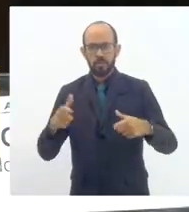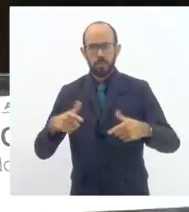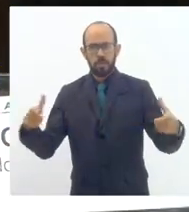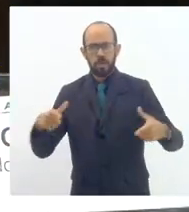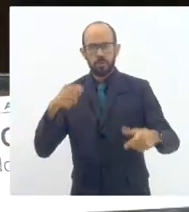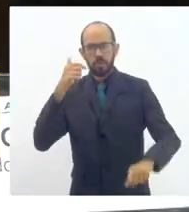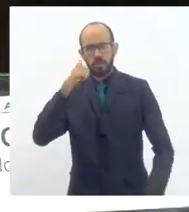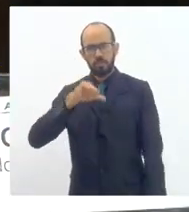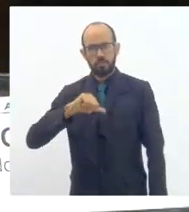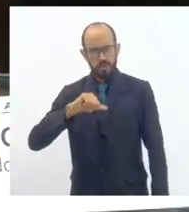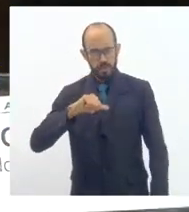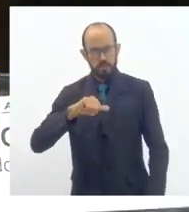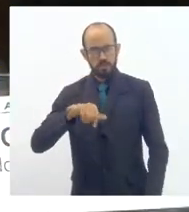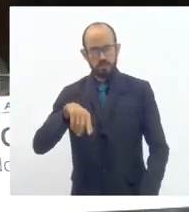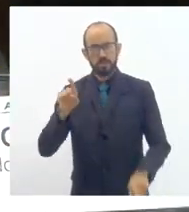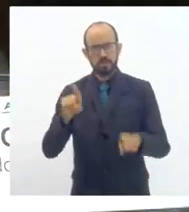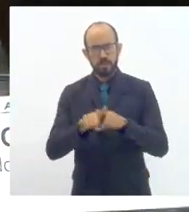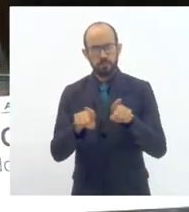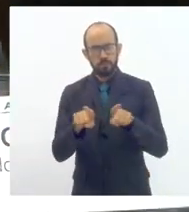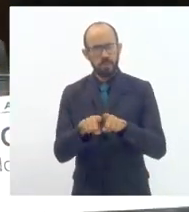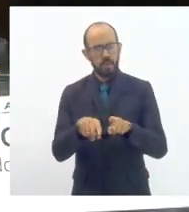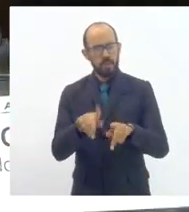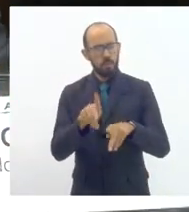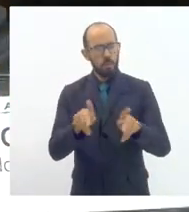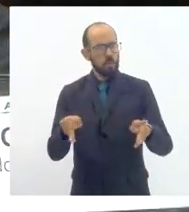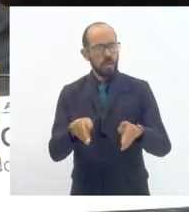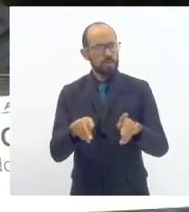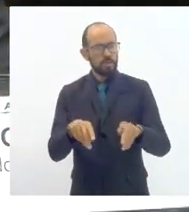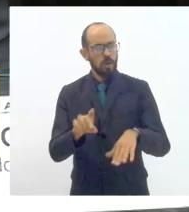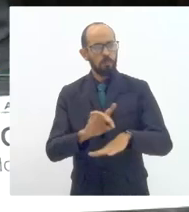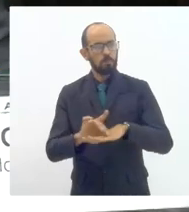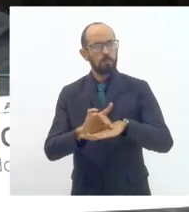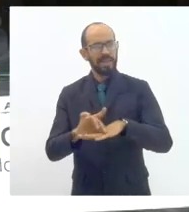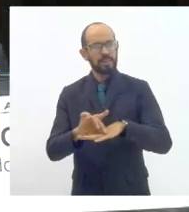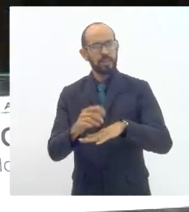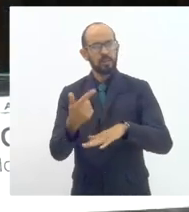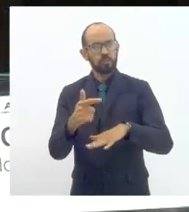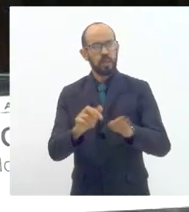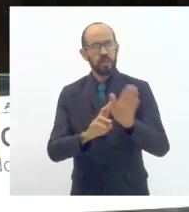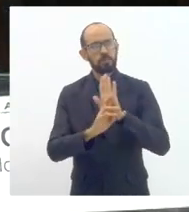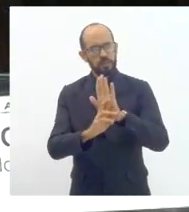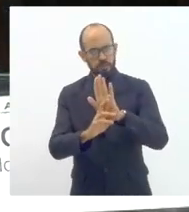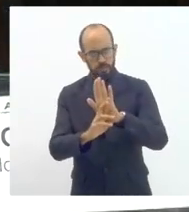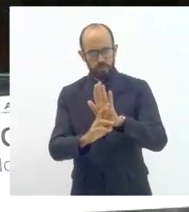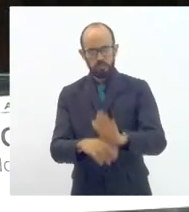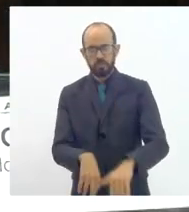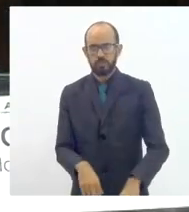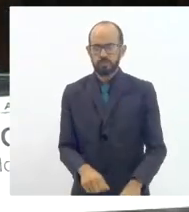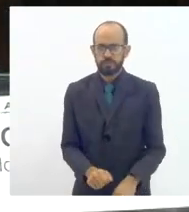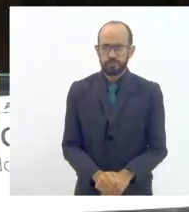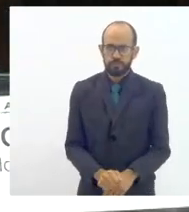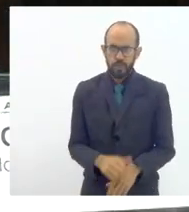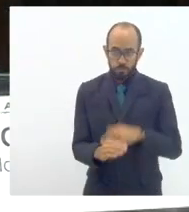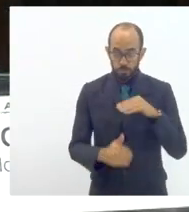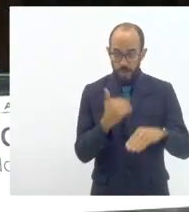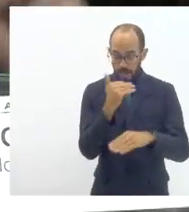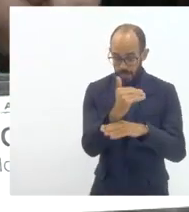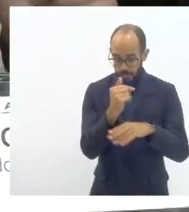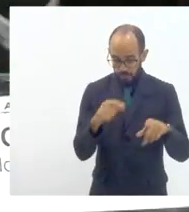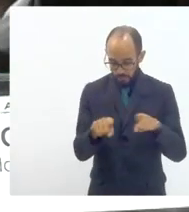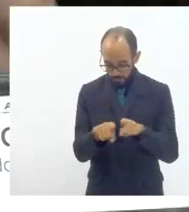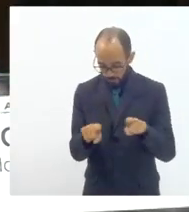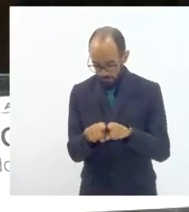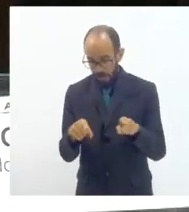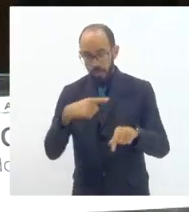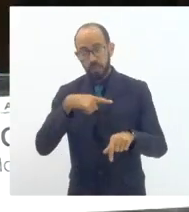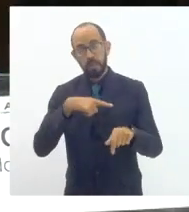mulheres e que a população preta não é representada. Mas eu vou além disso, porque, para além dessas questões, aqui